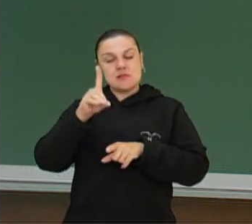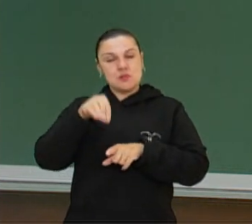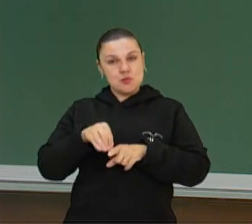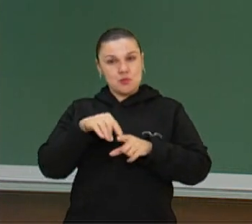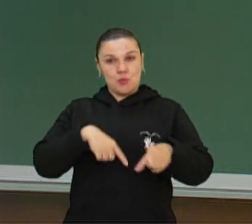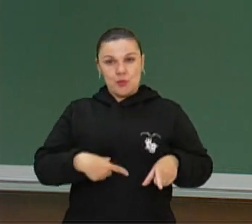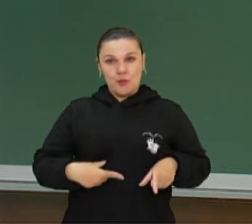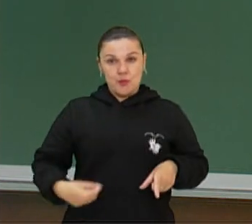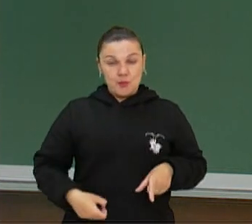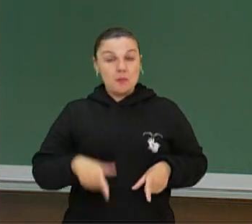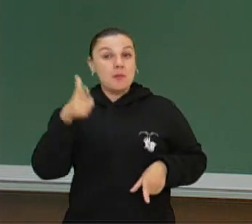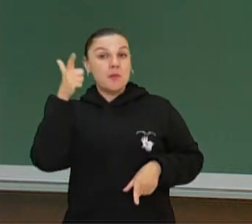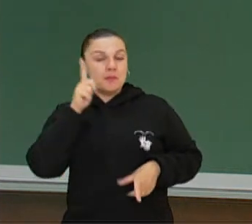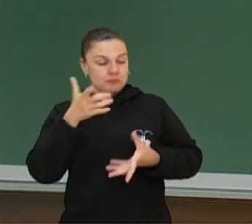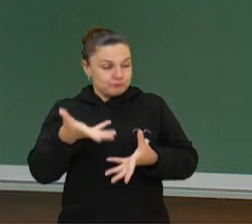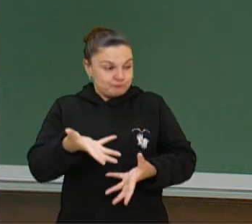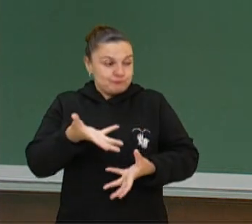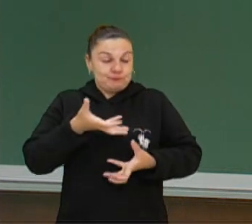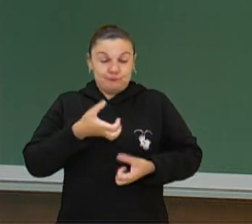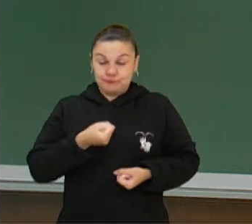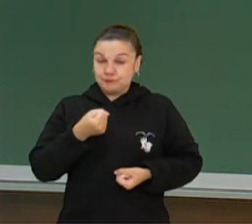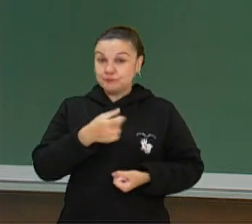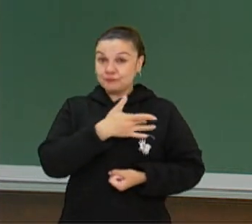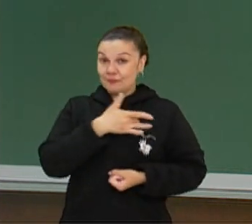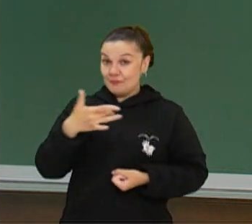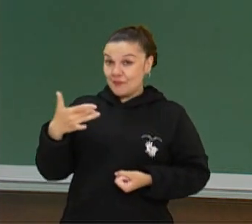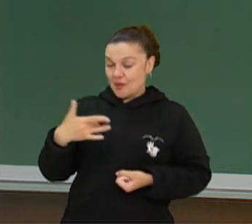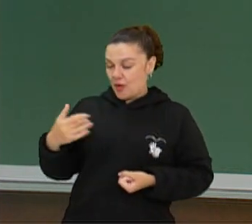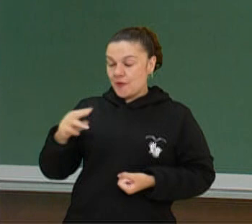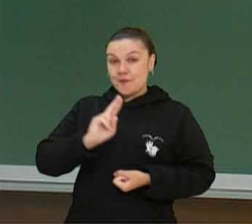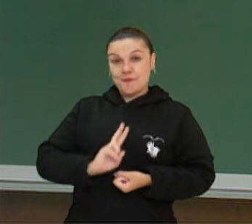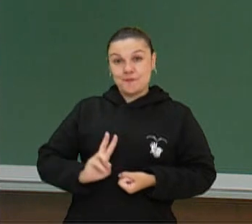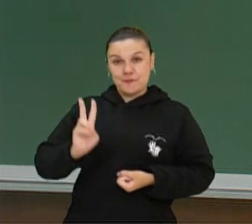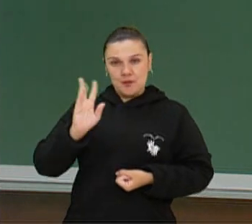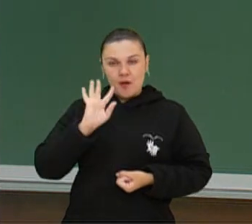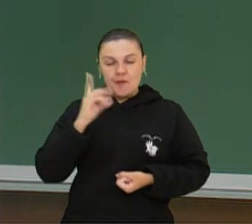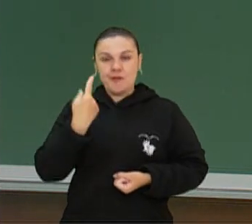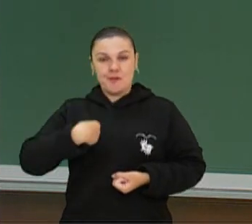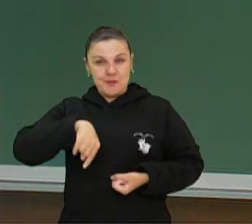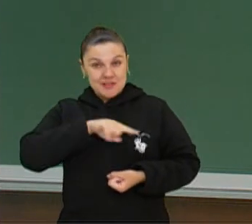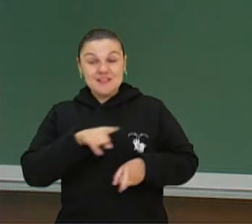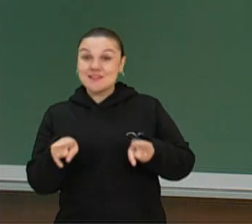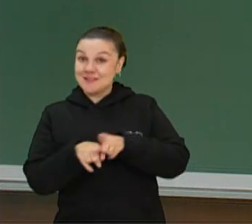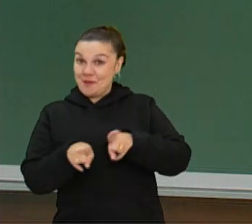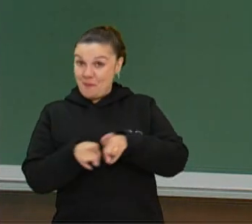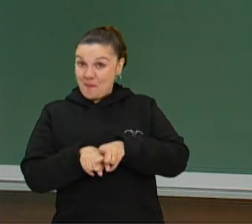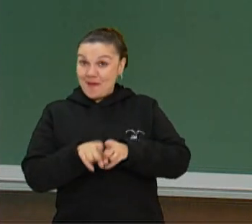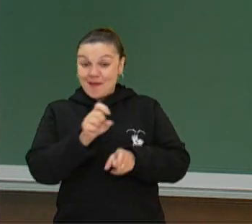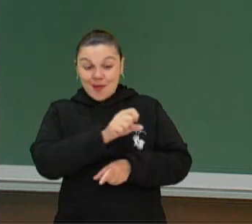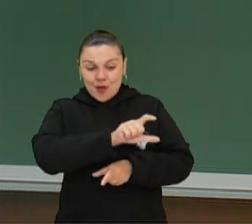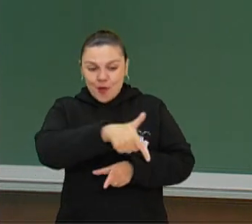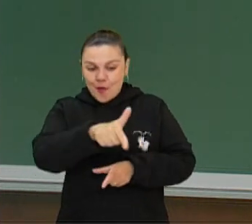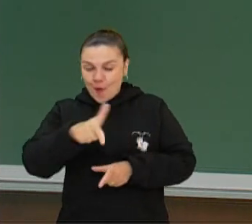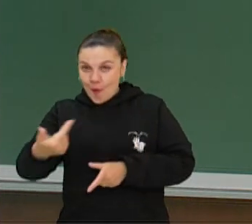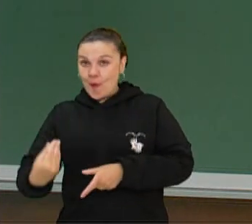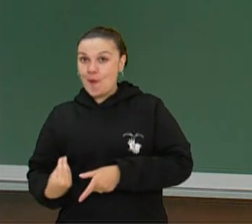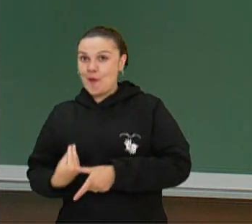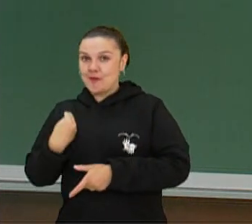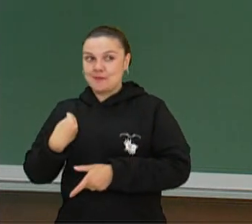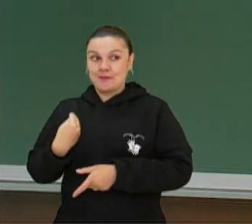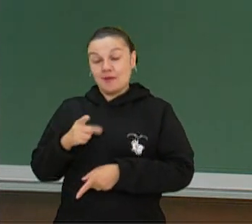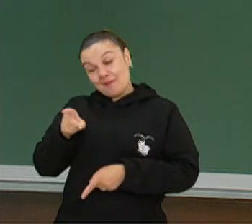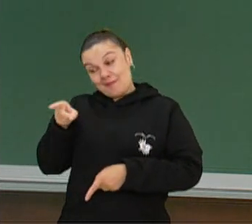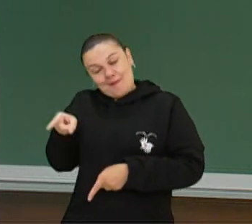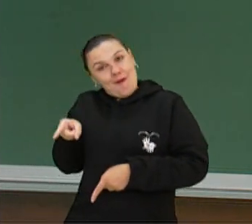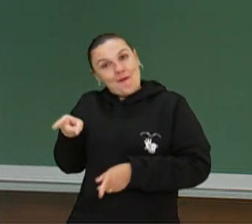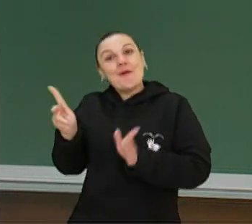por quê? Para que haja absorção de nutrientes, tá? Isso acontece conosco, acontece também com os outros seres vivos, como o nosso coleguinha que está